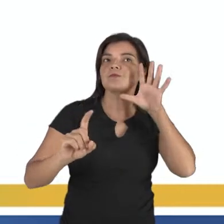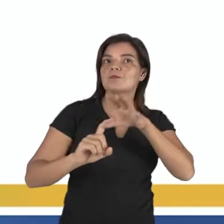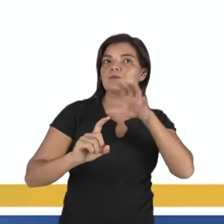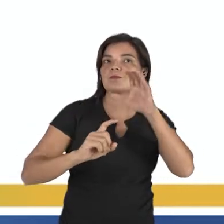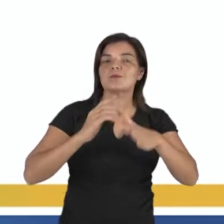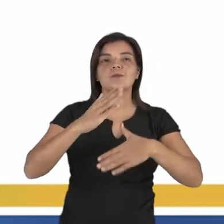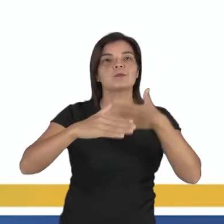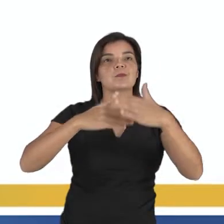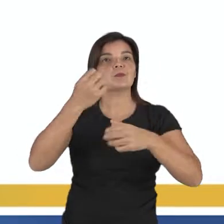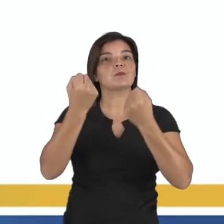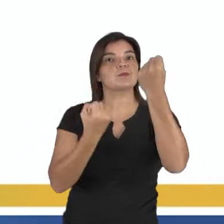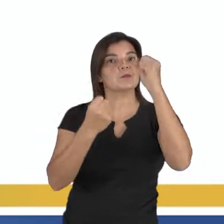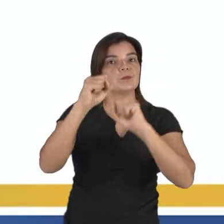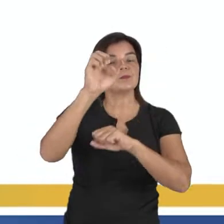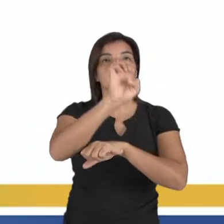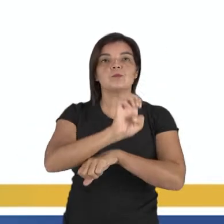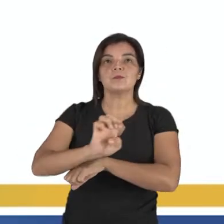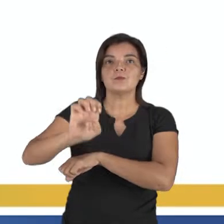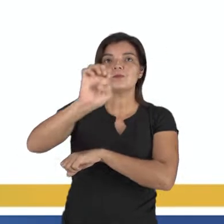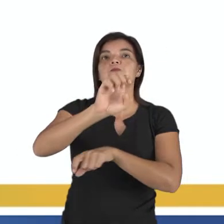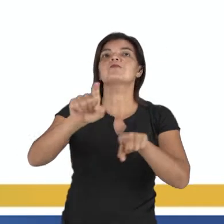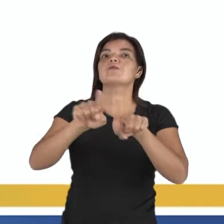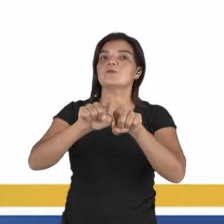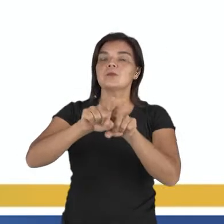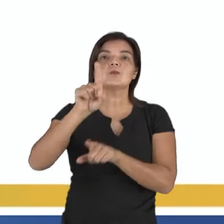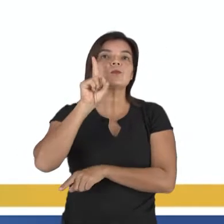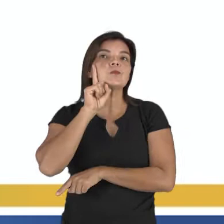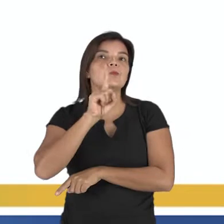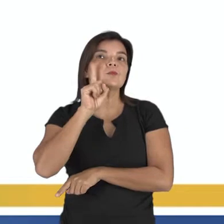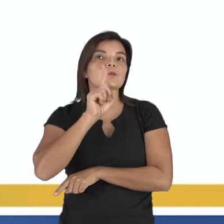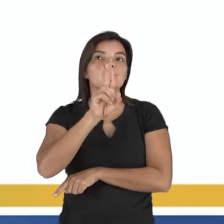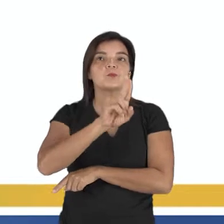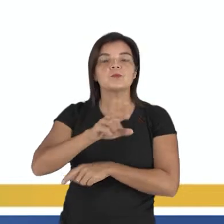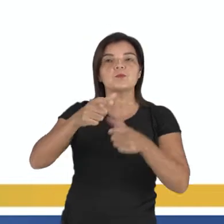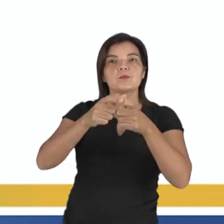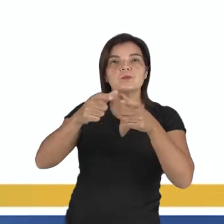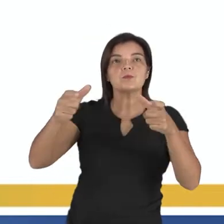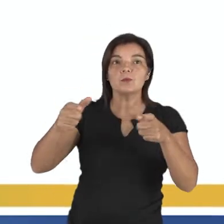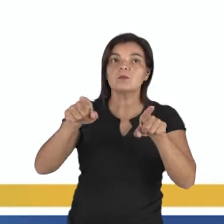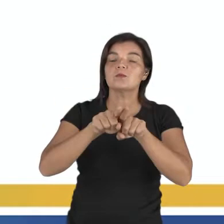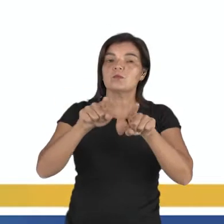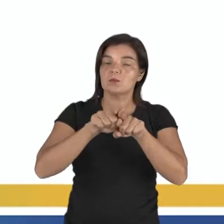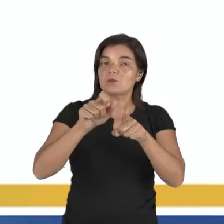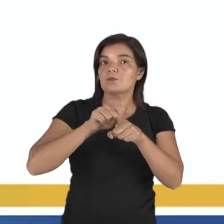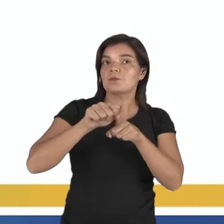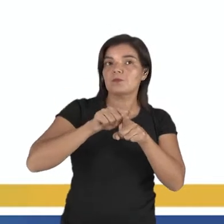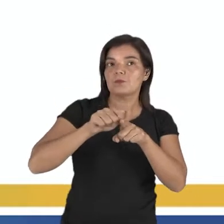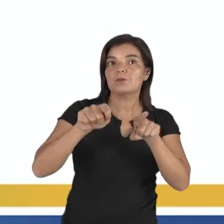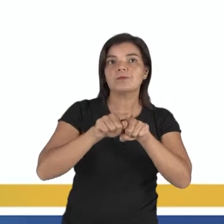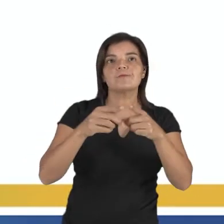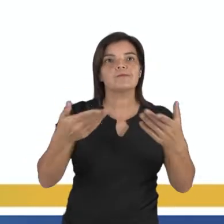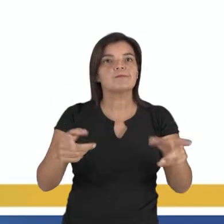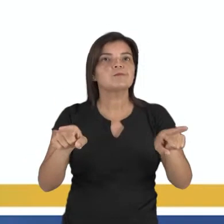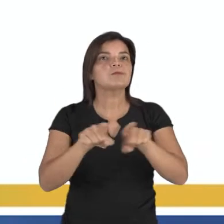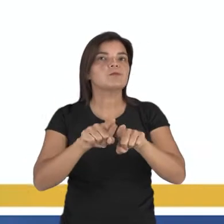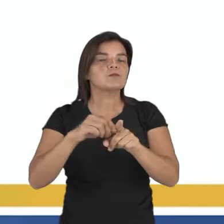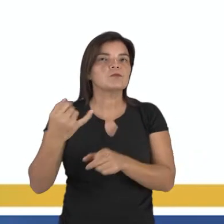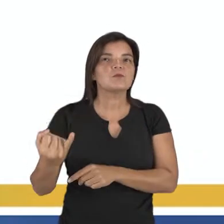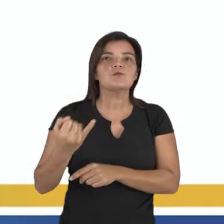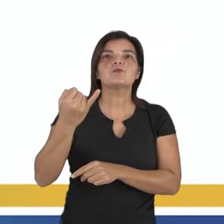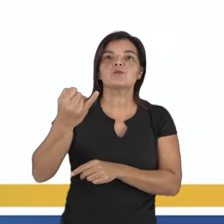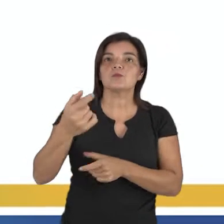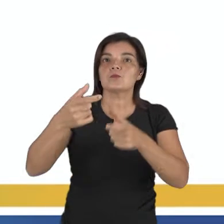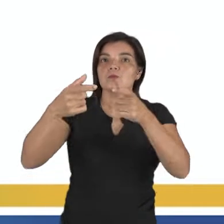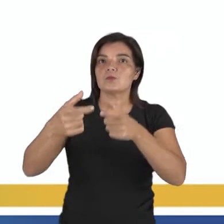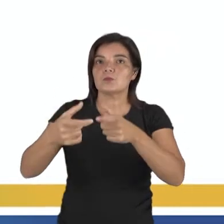do desenvolvimento industrial europeu e norte-americano, com uso ampliado de derivados da borracha, bem como o